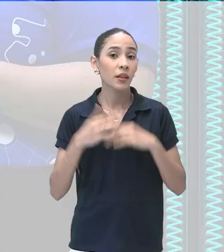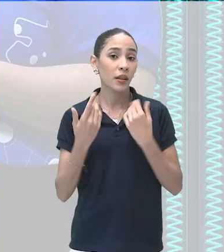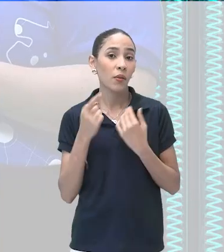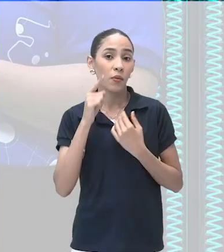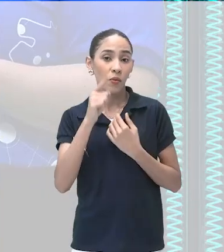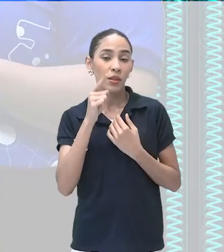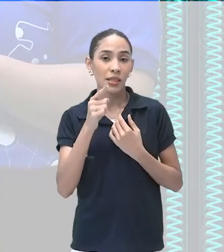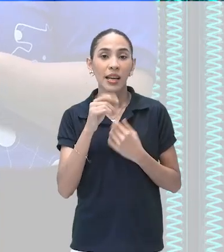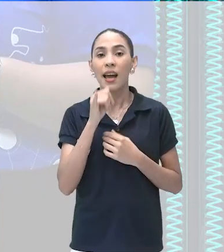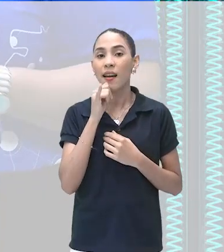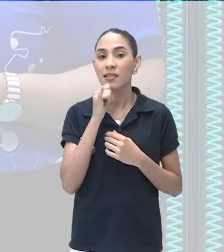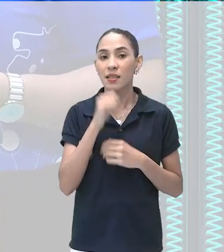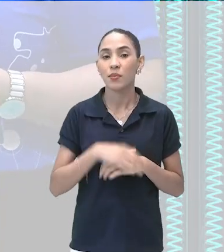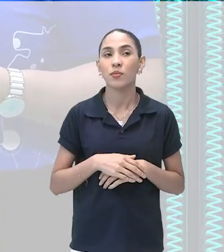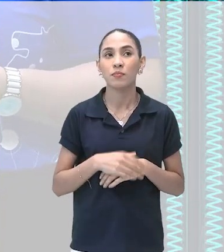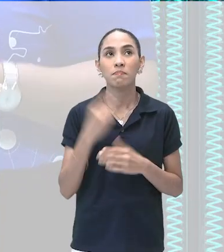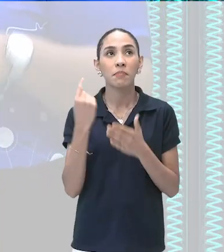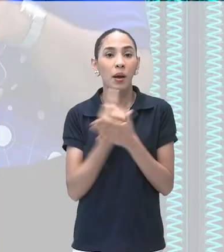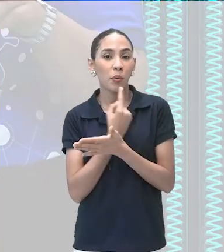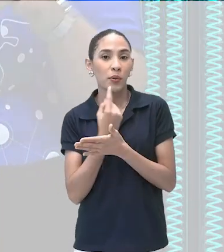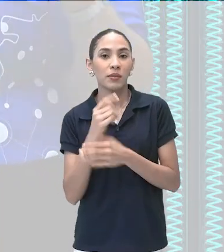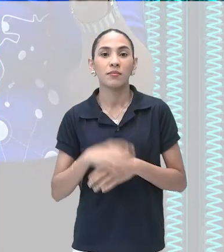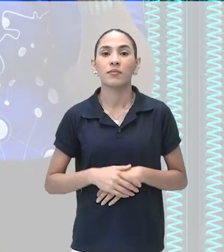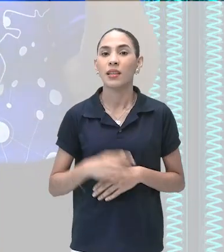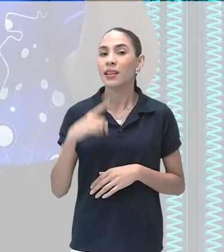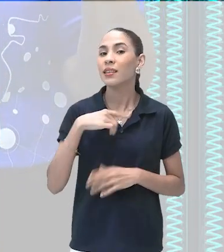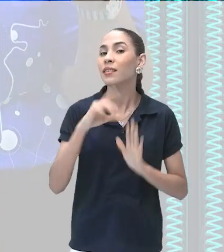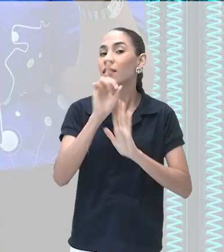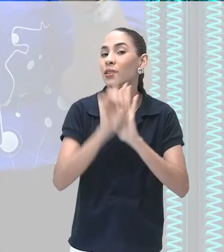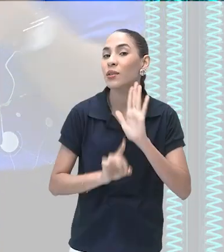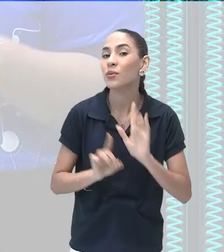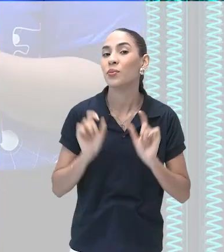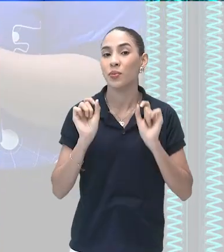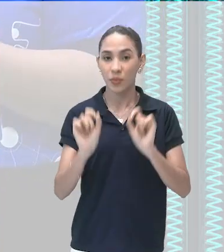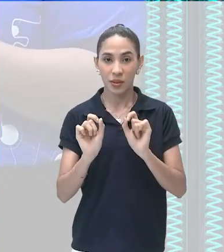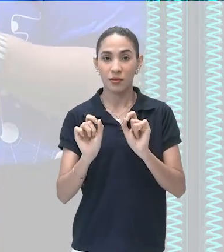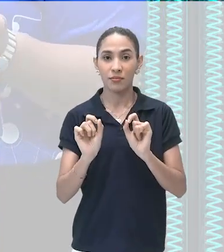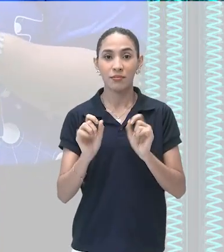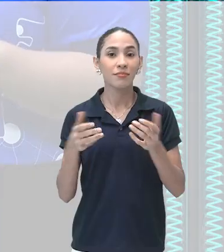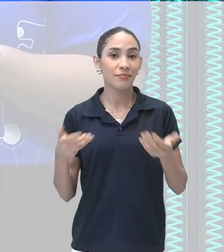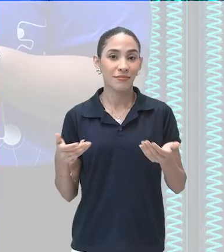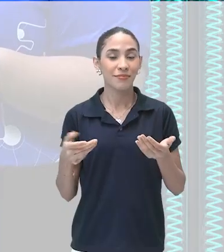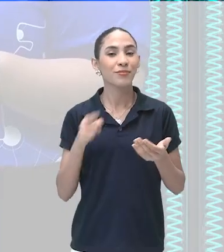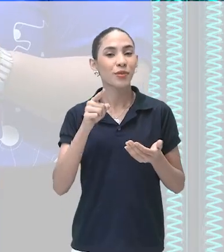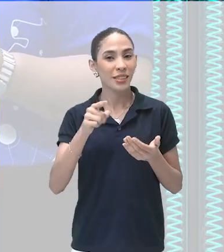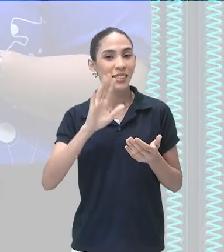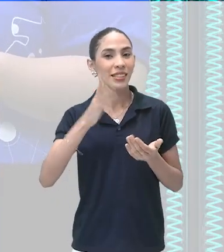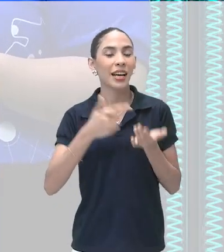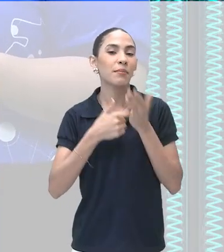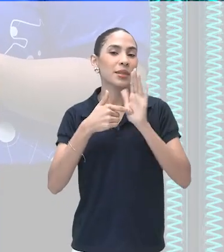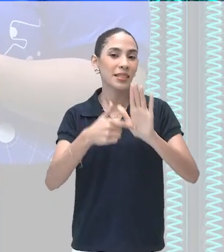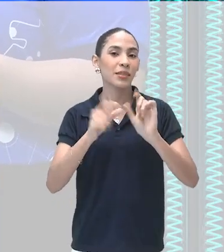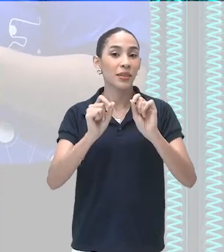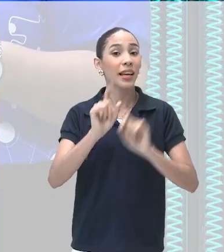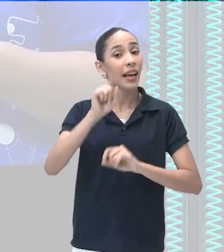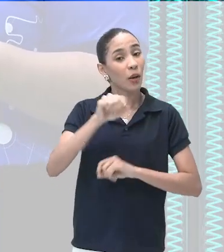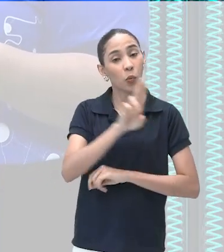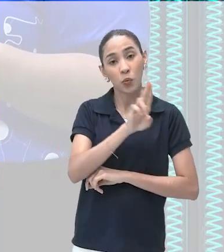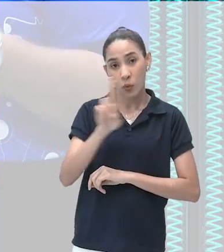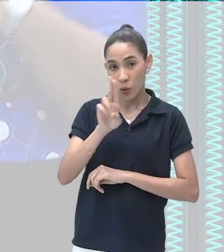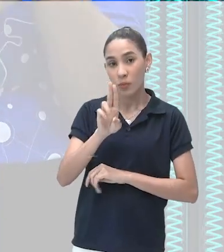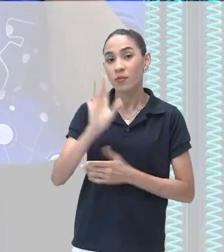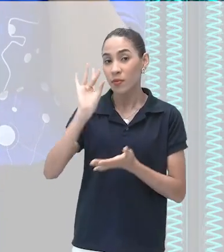você automaticamente me questiona: tem direito a quê, professora? Você já demonstra que é um nome